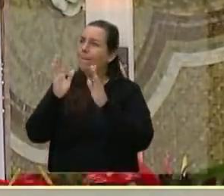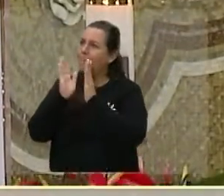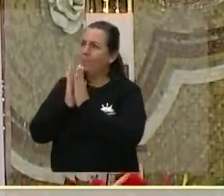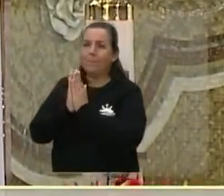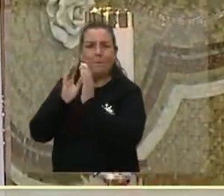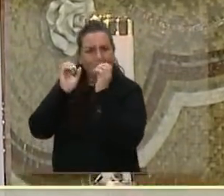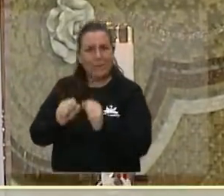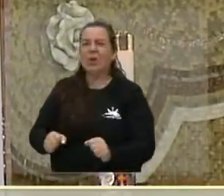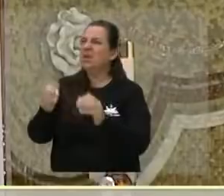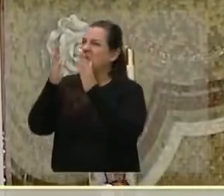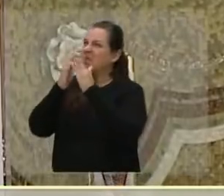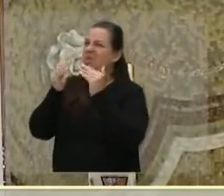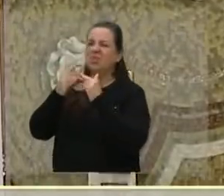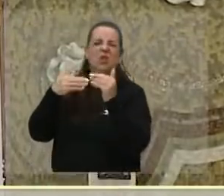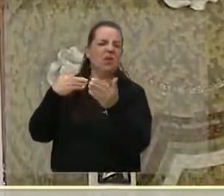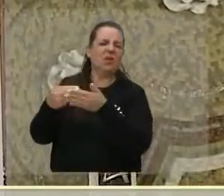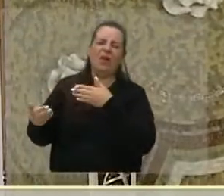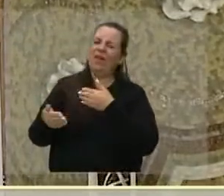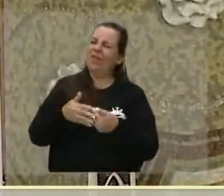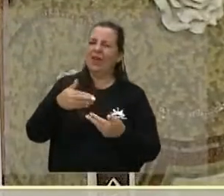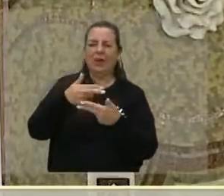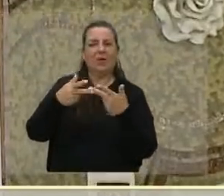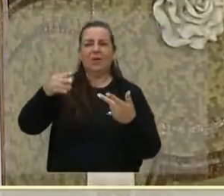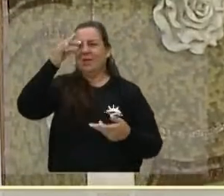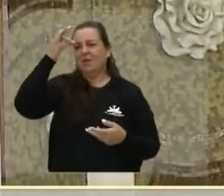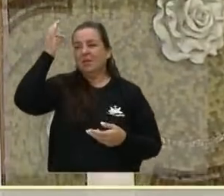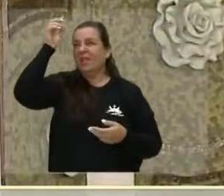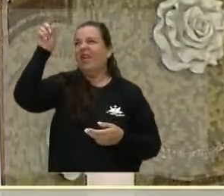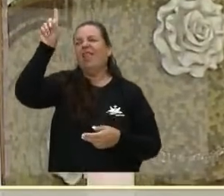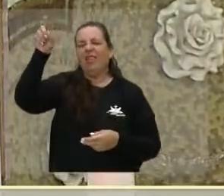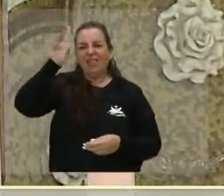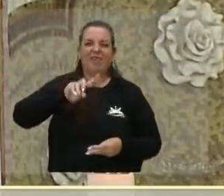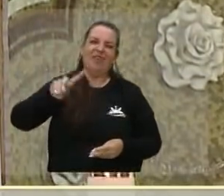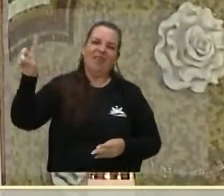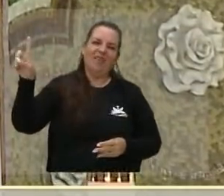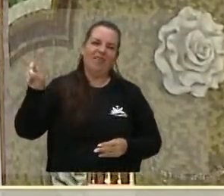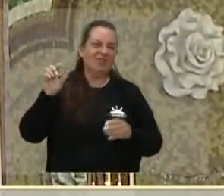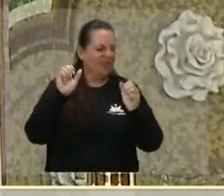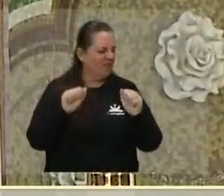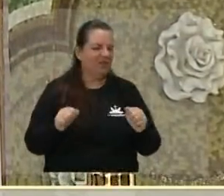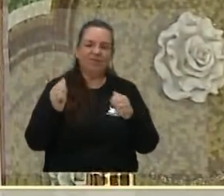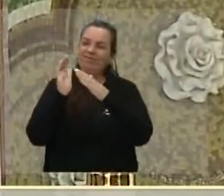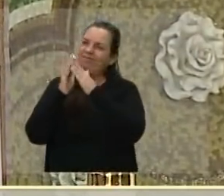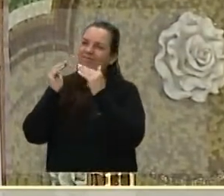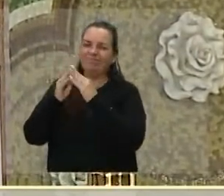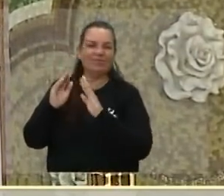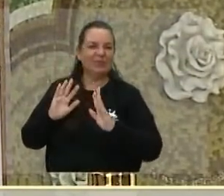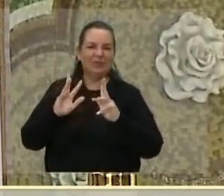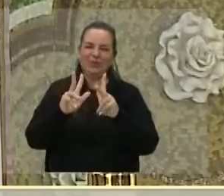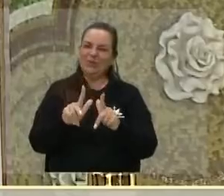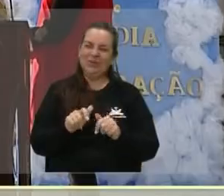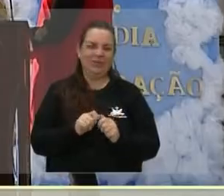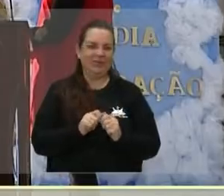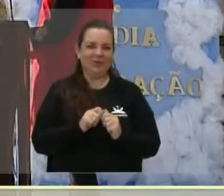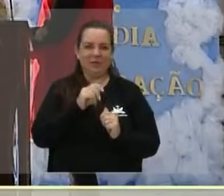tudo para o espírito santo ele é deus você pode pedir tudo